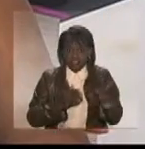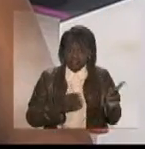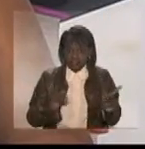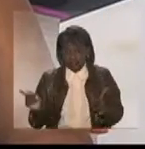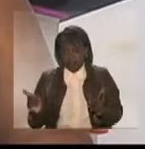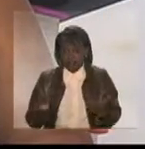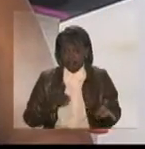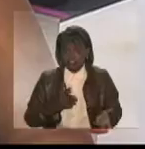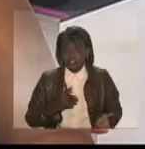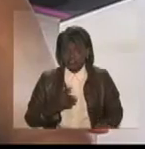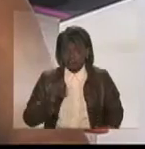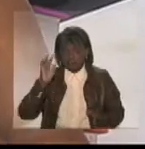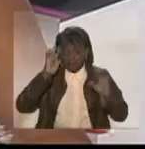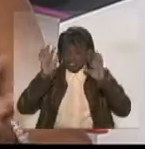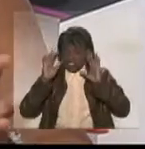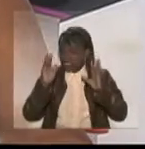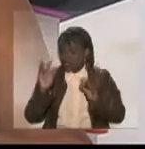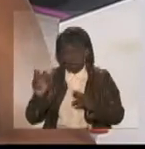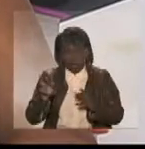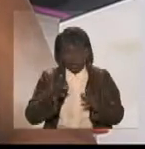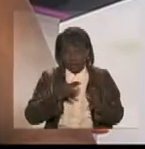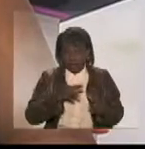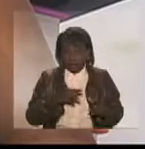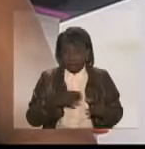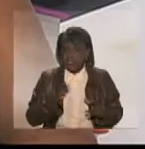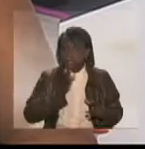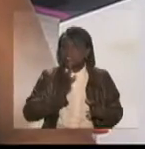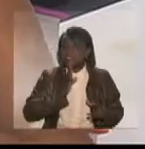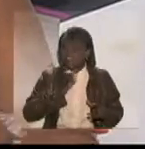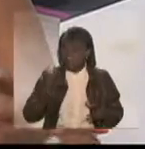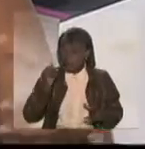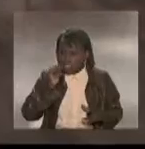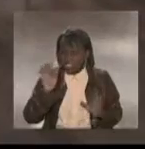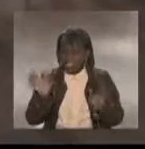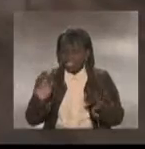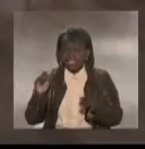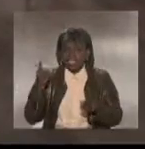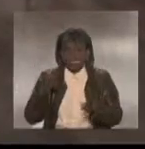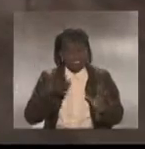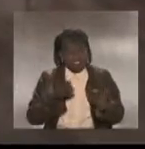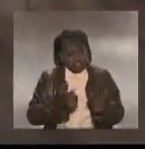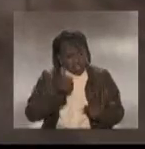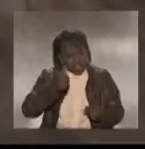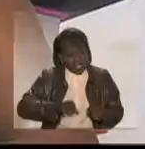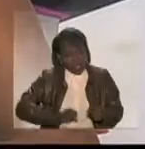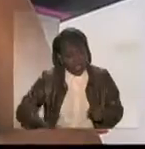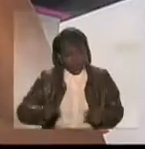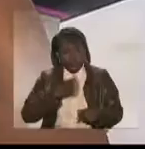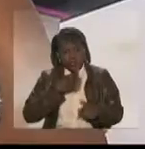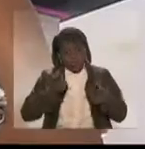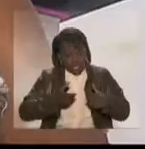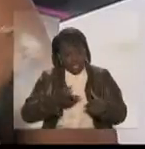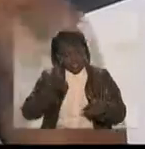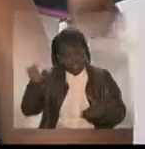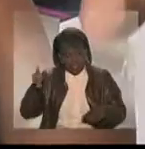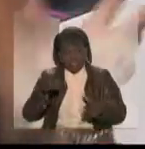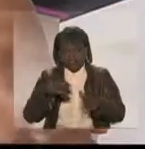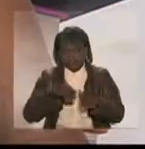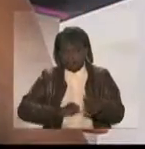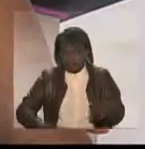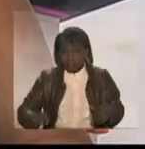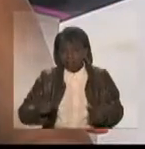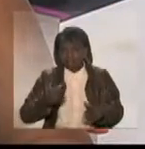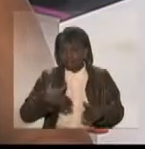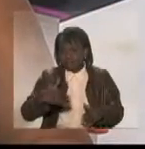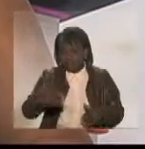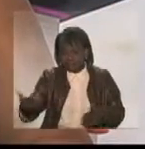e da esquerda, a ideia é a mesma, né? Ah, eu conheço Faça fulana que já um fez. aborto, tem tal lugar que faz